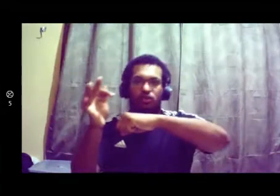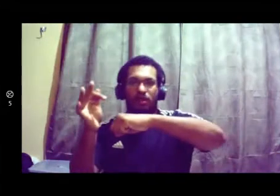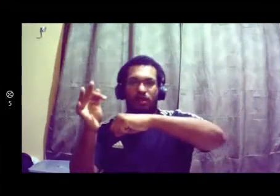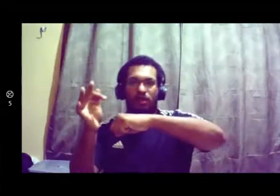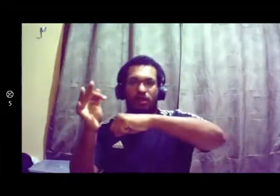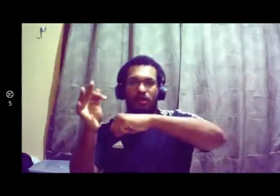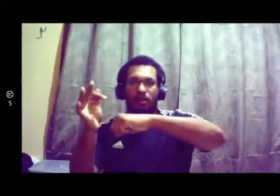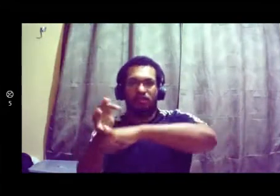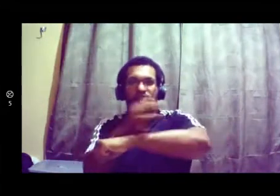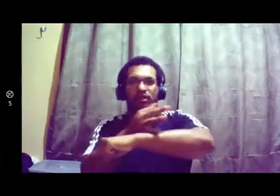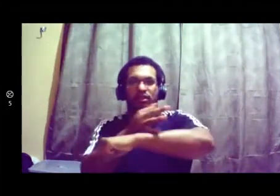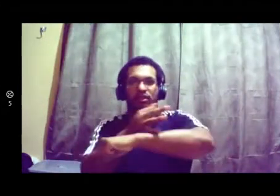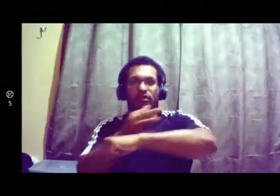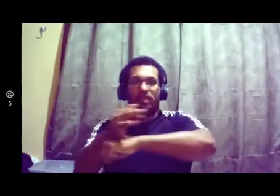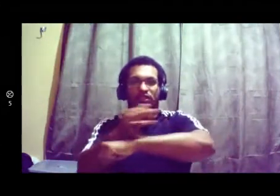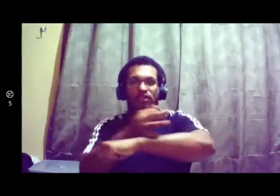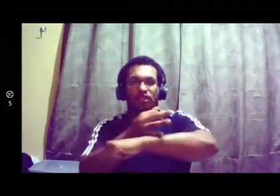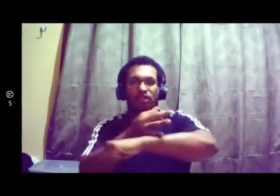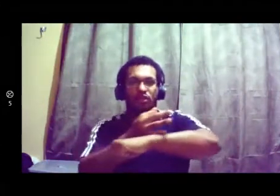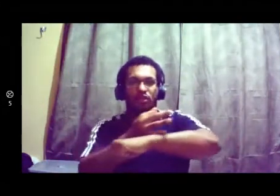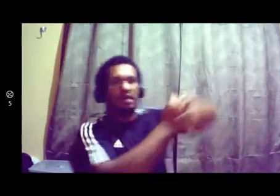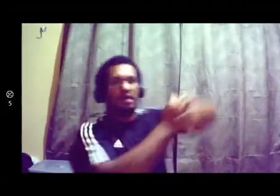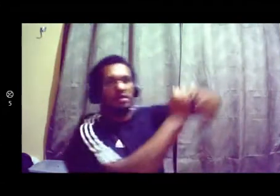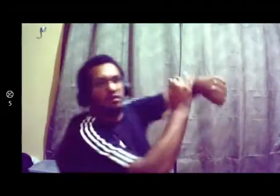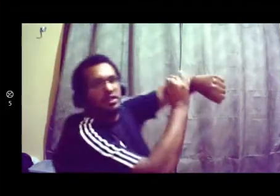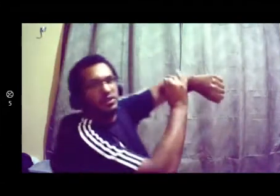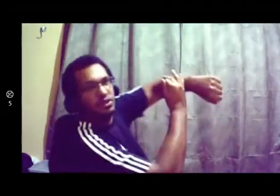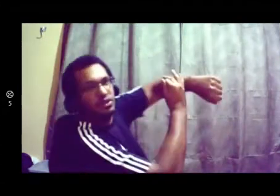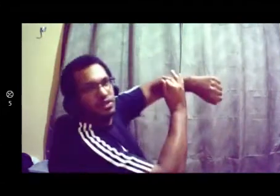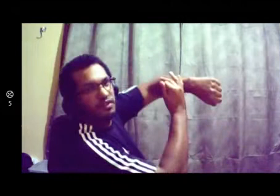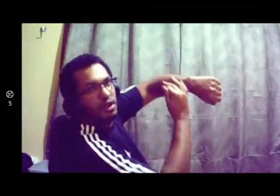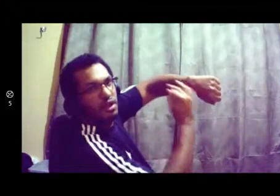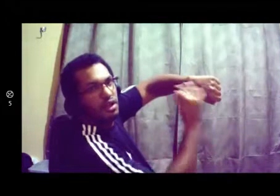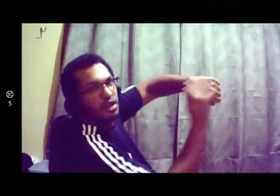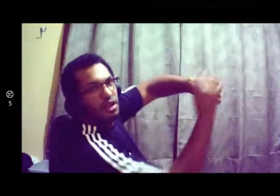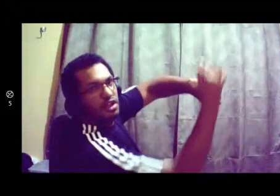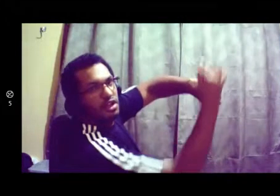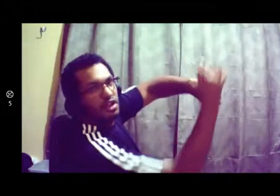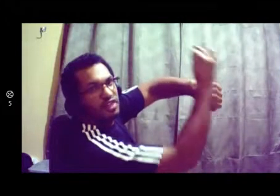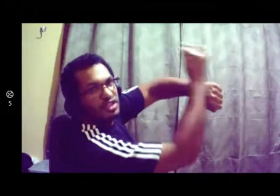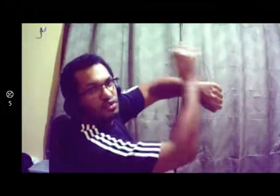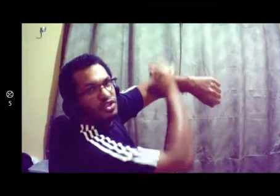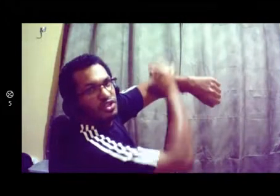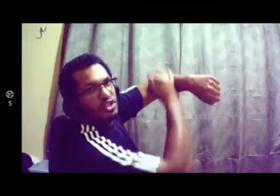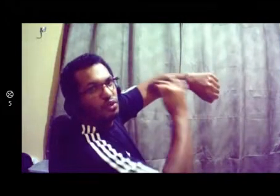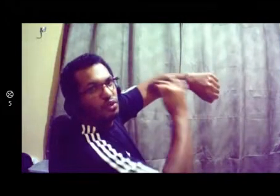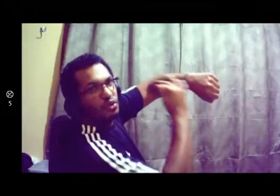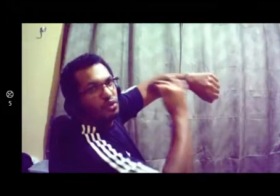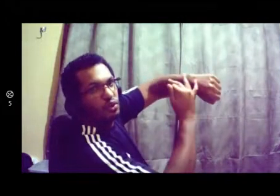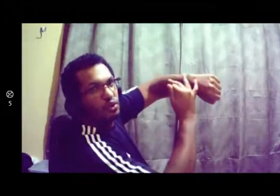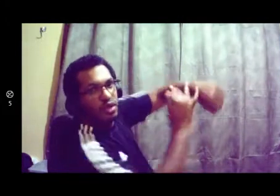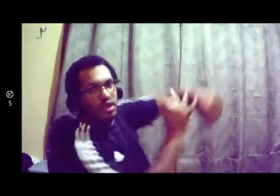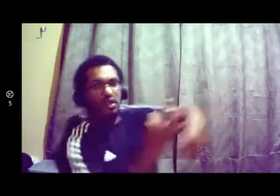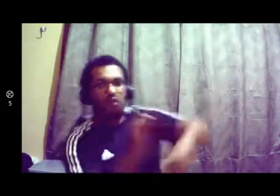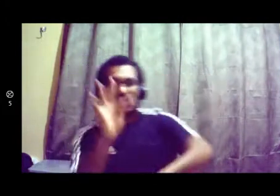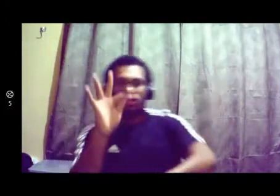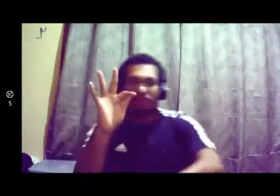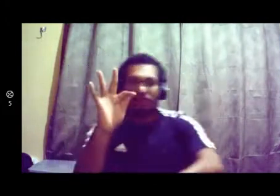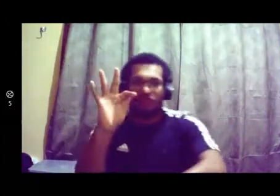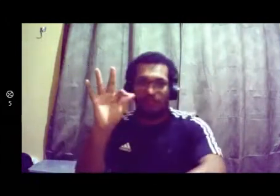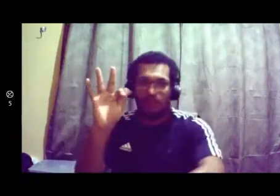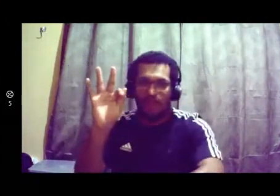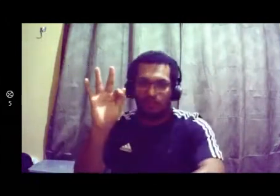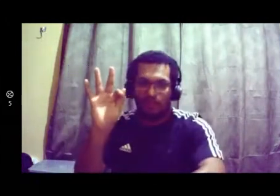dorso da mão aqui e faz assim, ó. Um movimento circular. Então vê se vocês conseguem ver, ó. Eu faço um círculo. Então eu